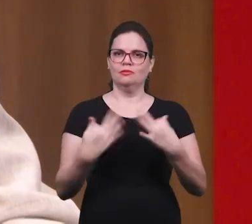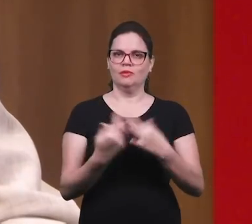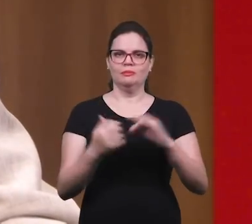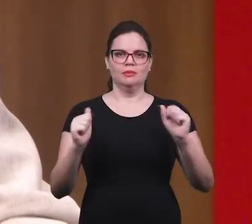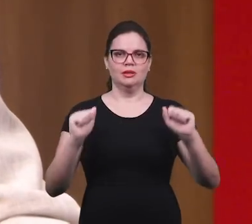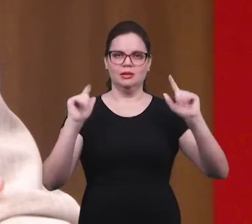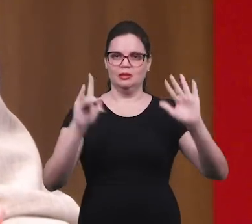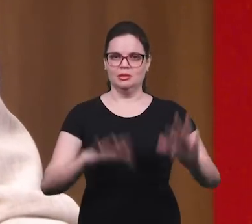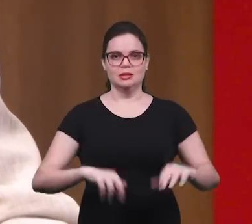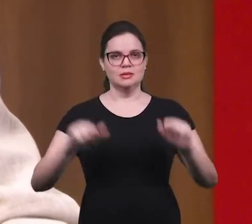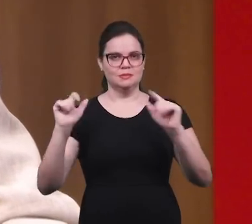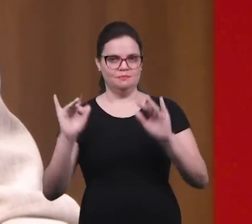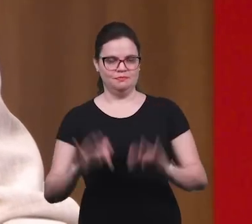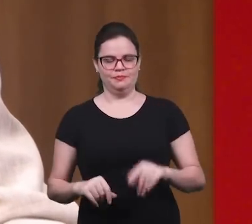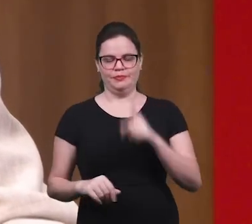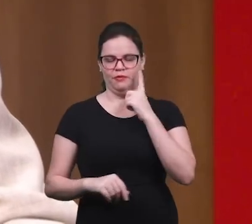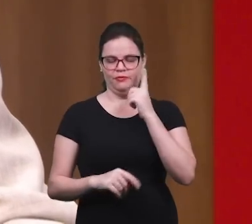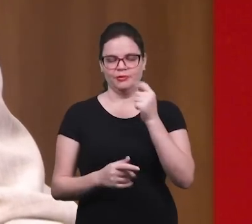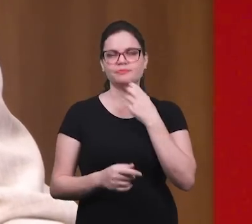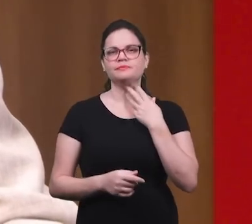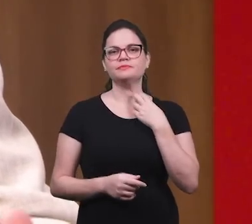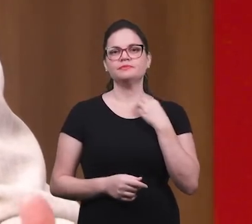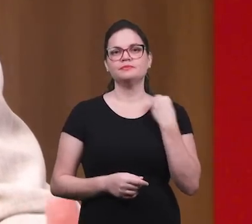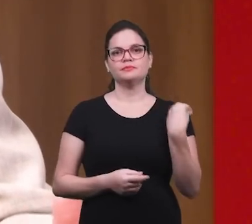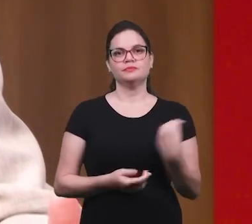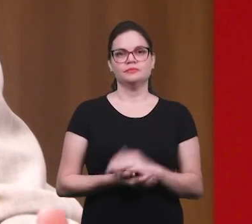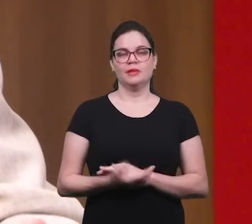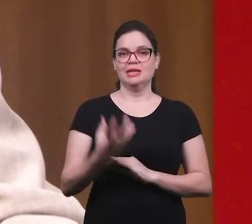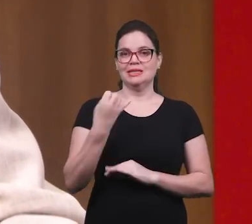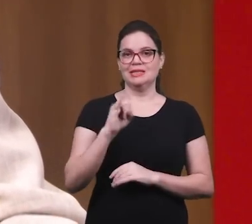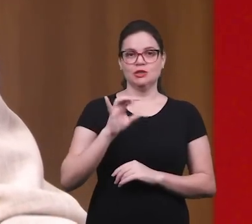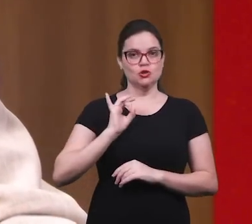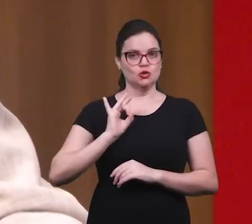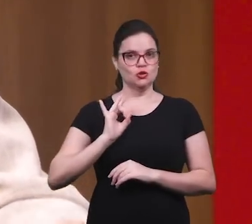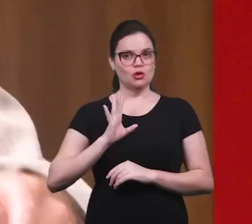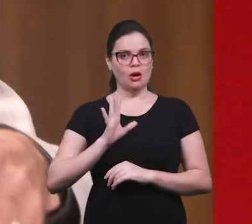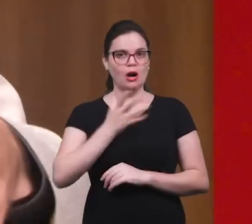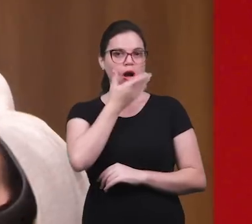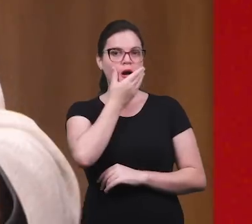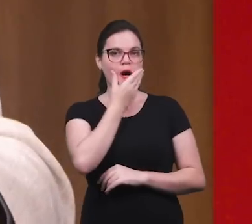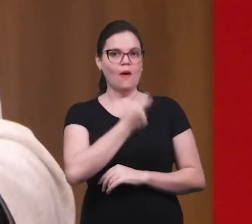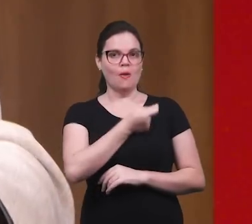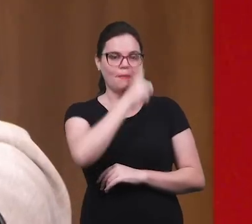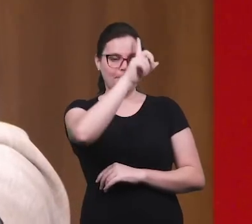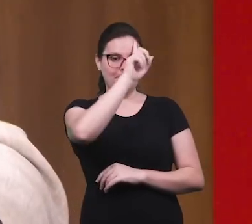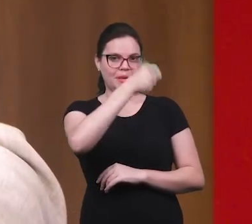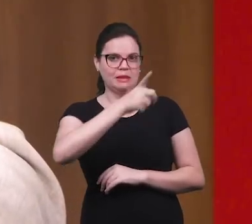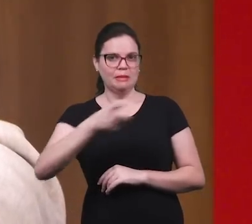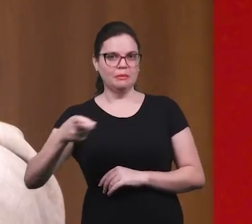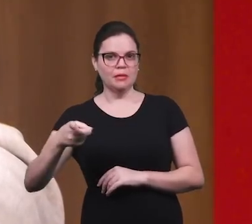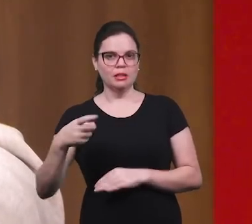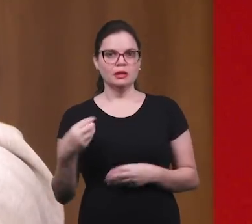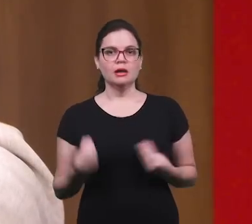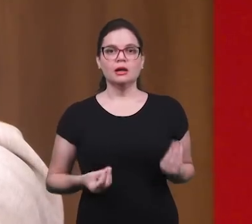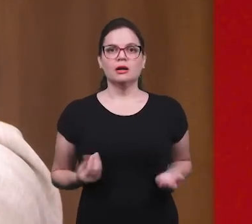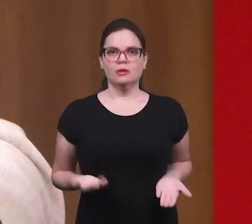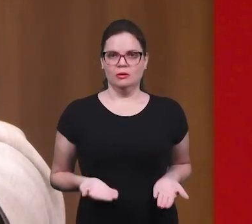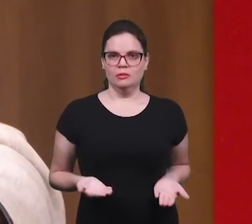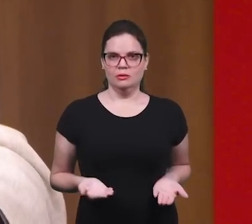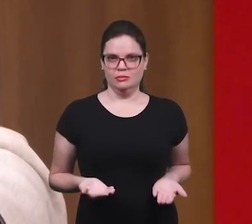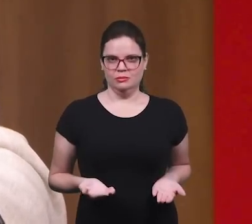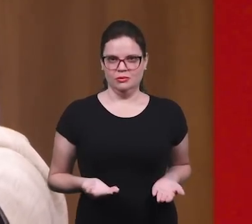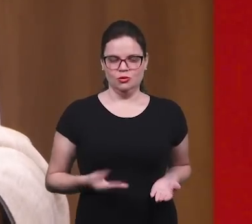só, se o esposo só dominasse, como seria o cuidado com os filhos?